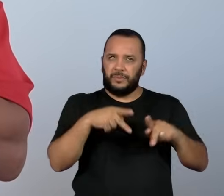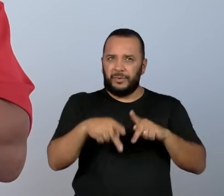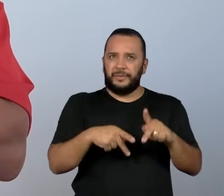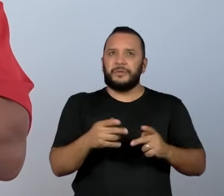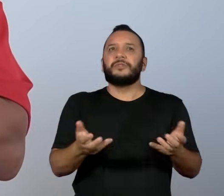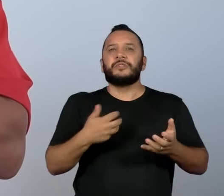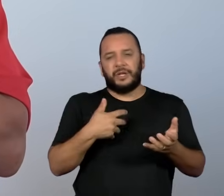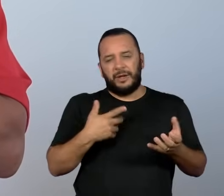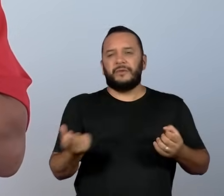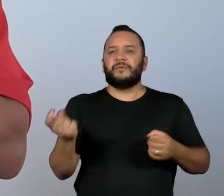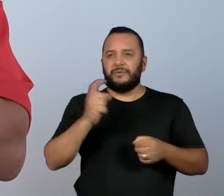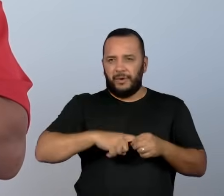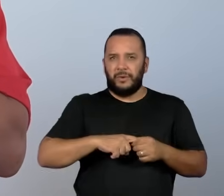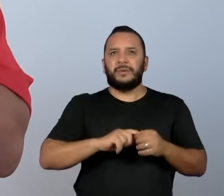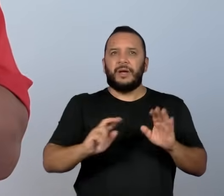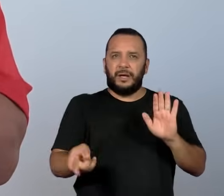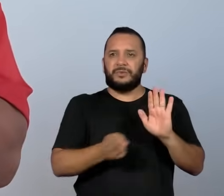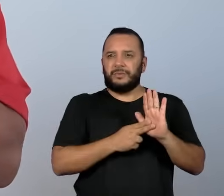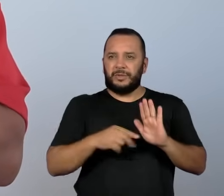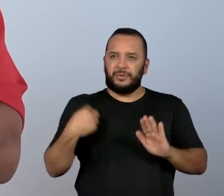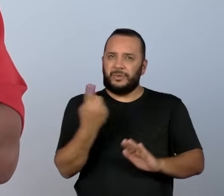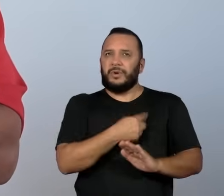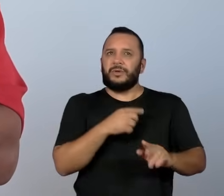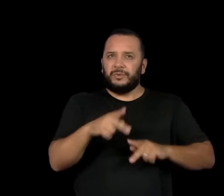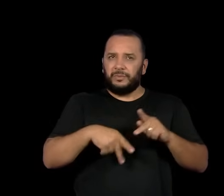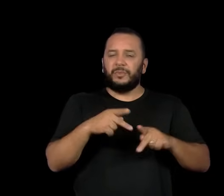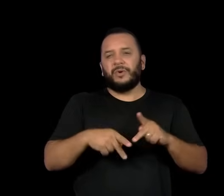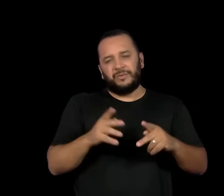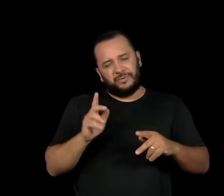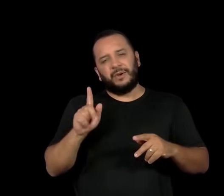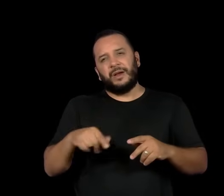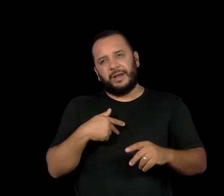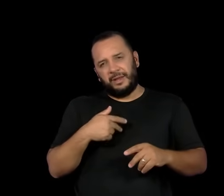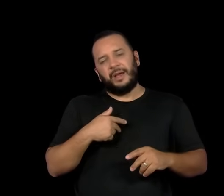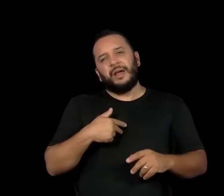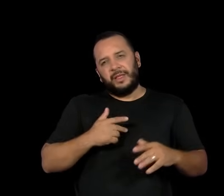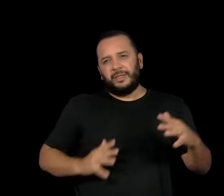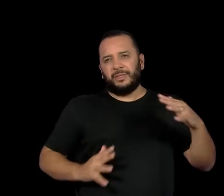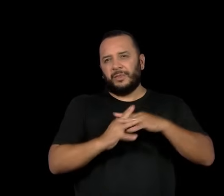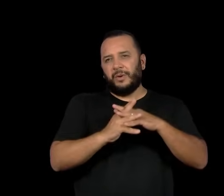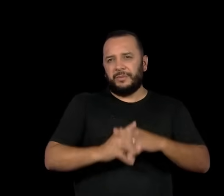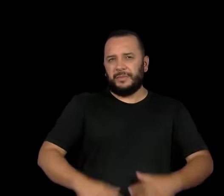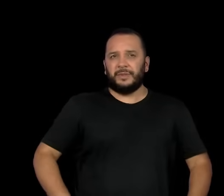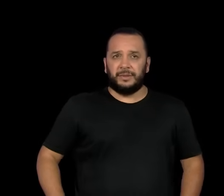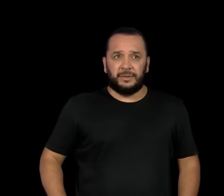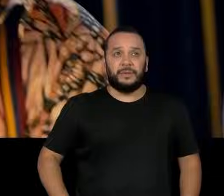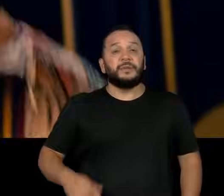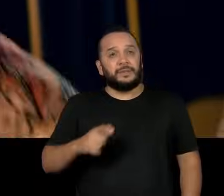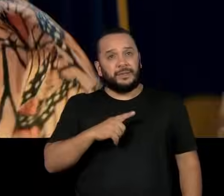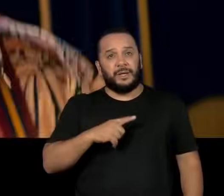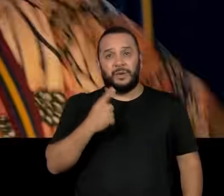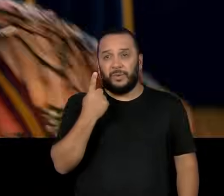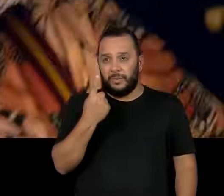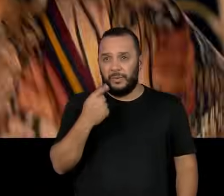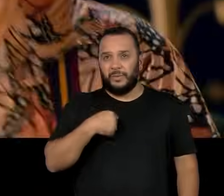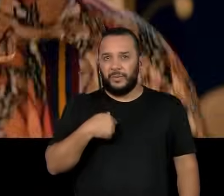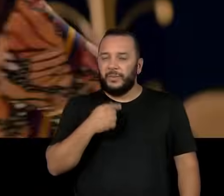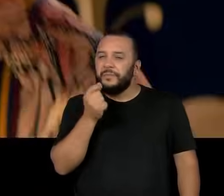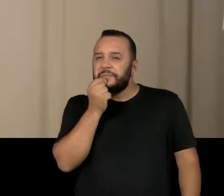e esse reconhecimento de que o nosso povo, perdão da palavra, é foda. Um trapalhão que se tornou eterno.